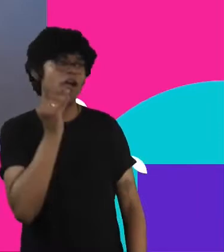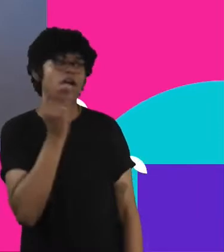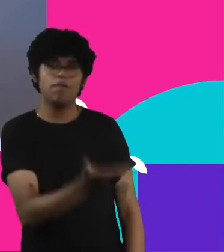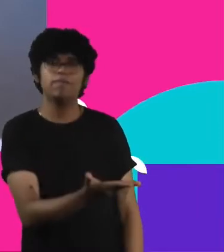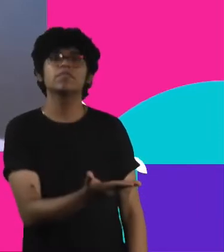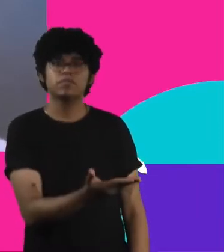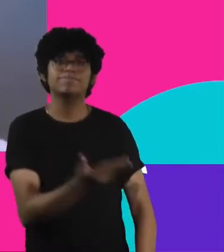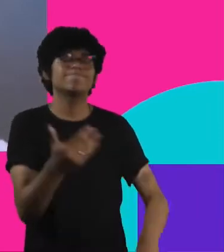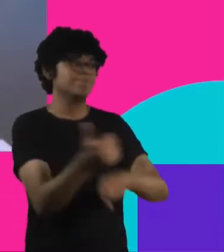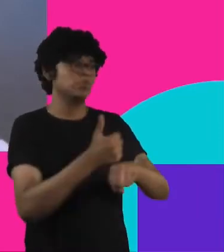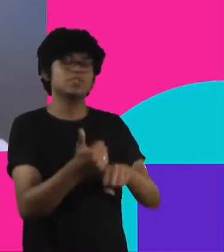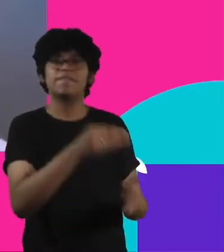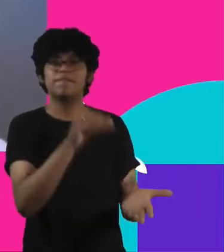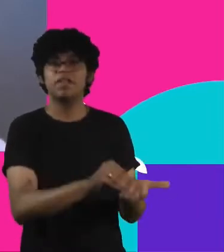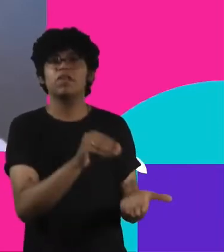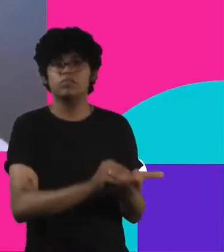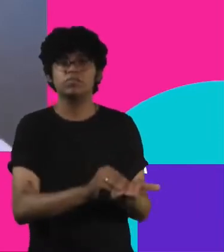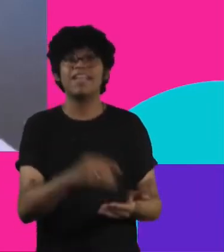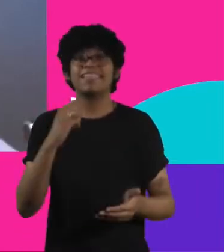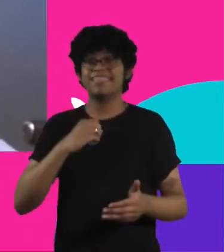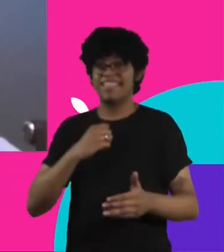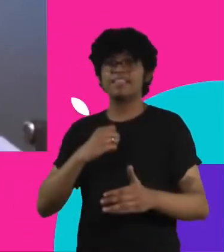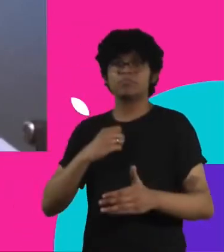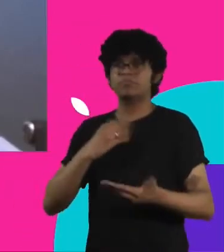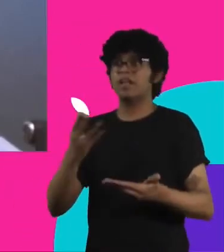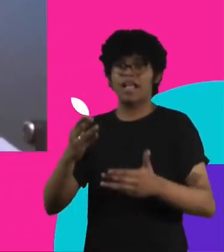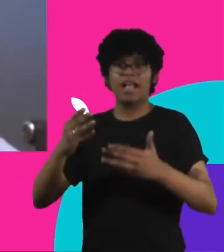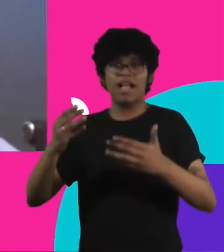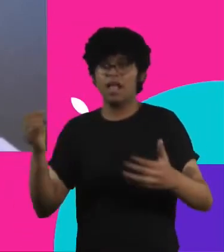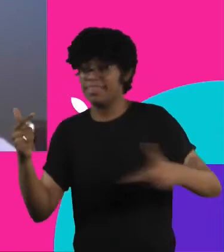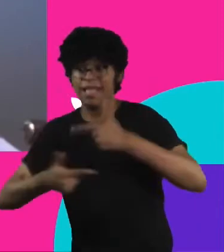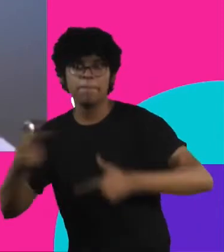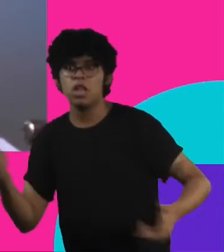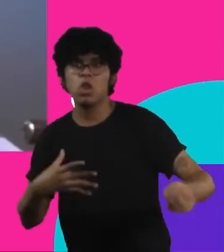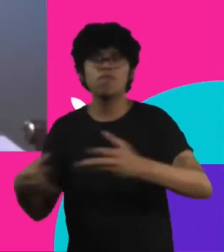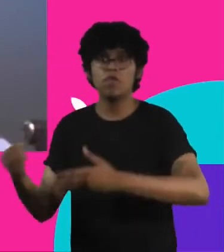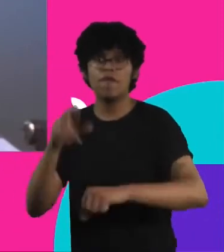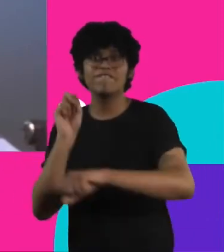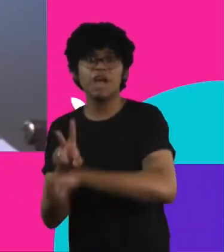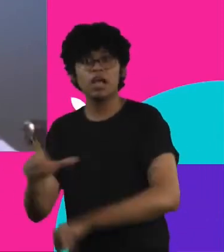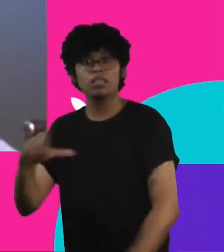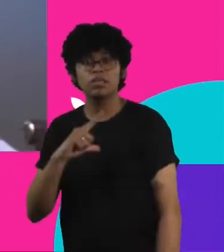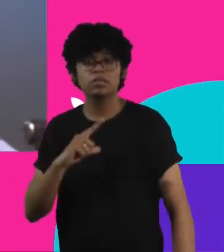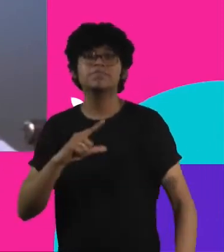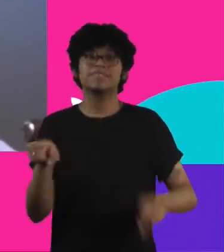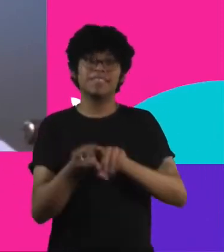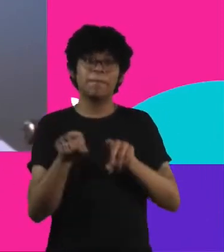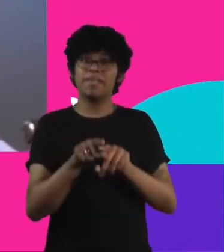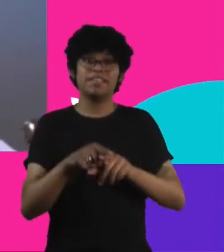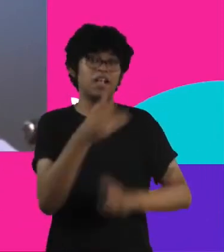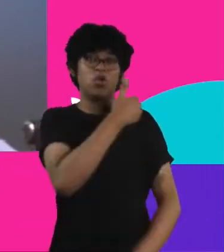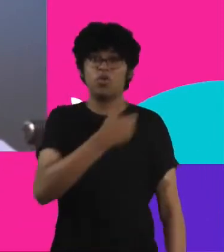profissionais. Existe um vasto campo de empregabilidade e desenvolvimento. Tem a dimensão do poder público, que é fundamental. Então, o poder